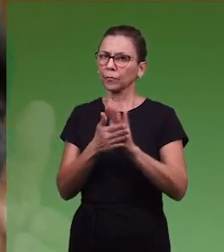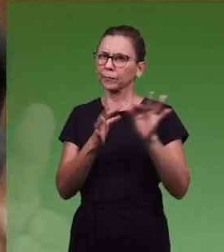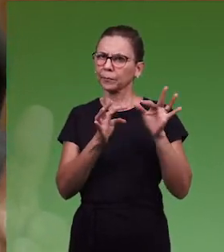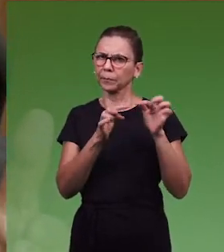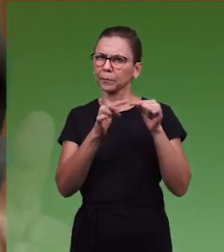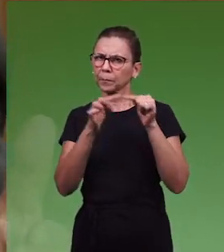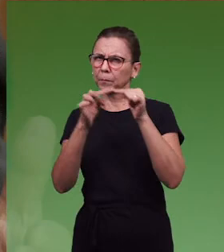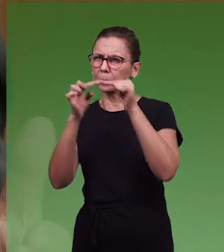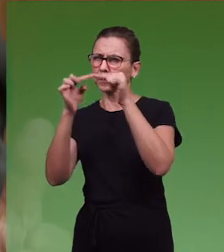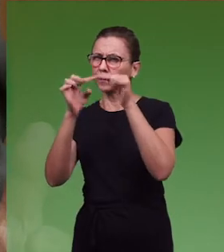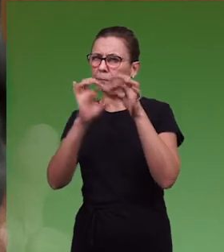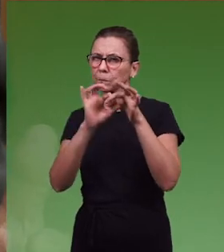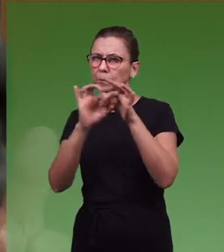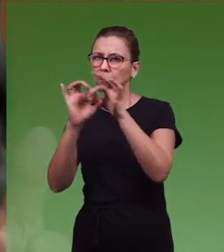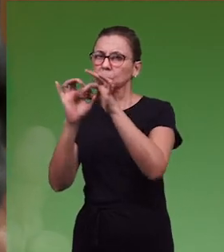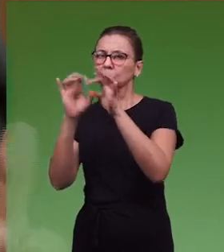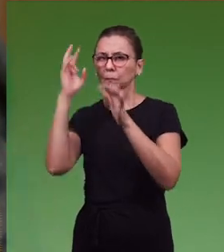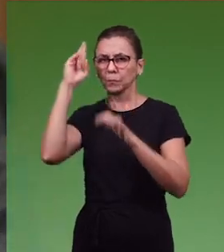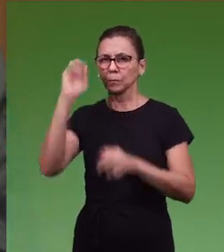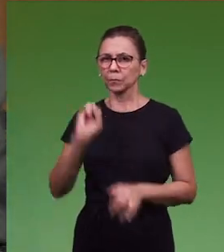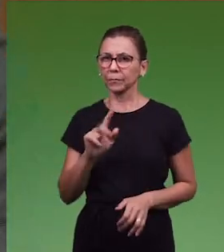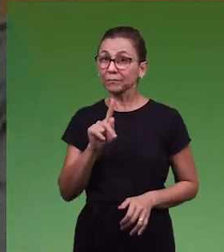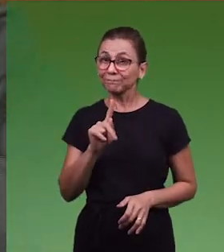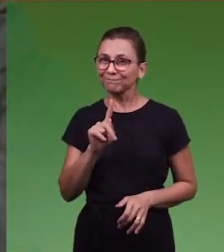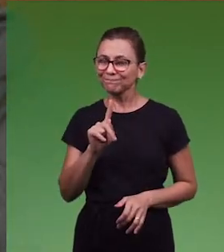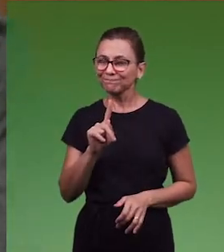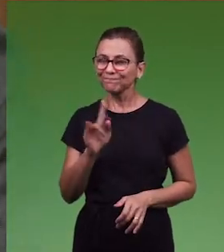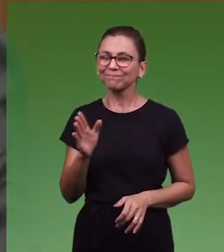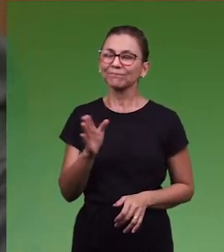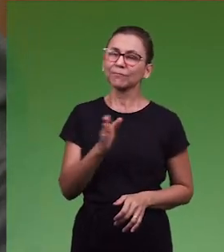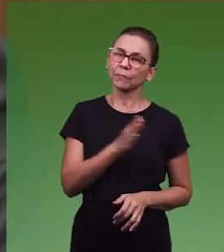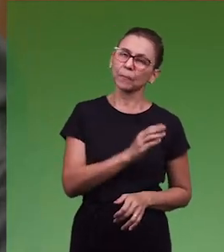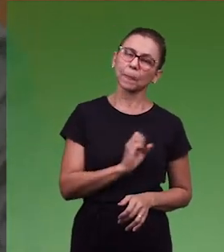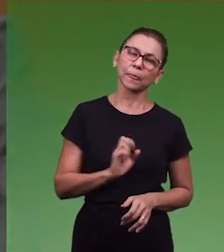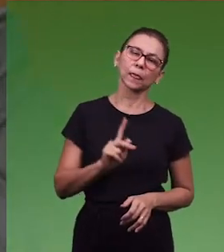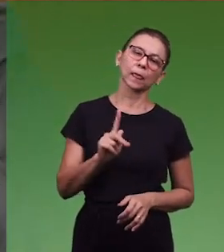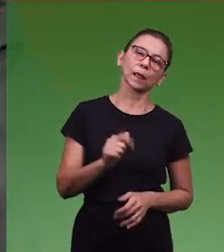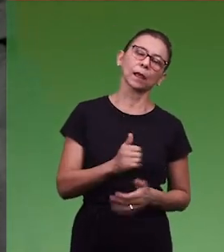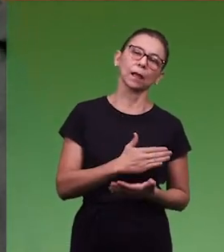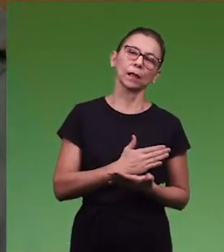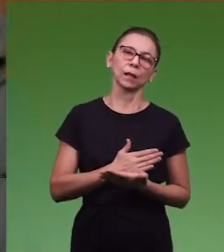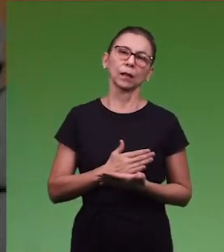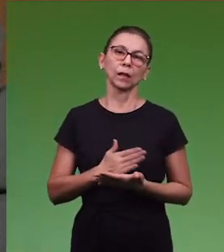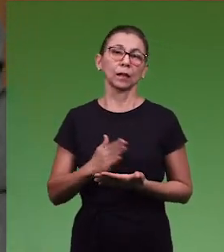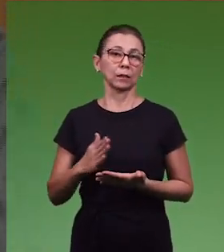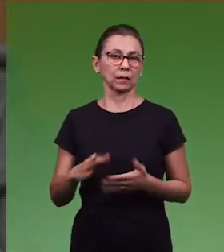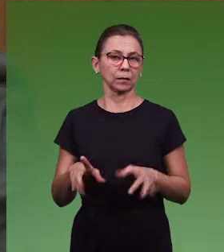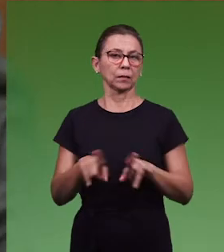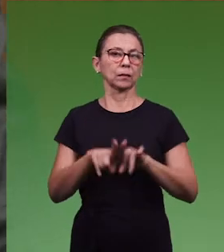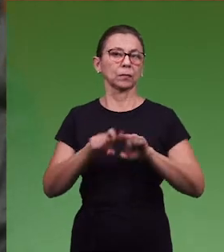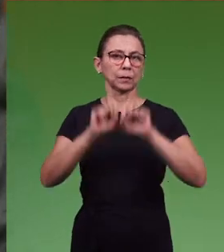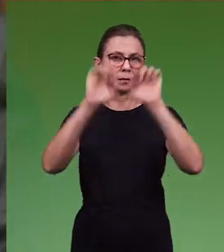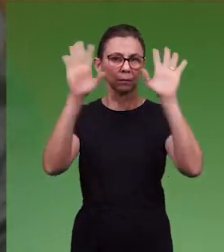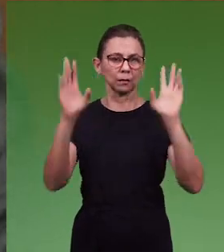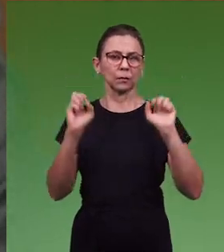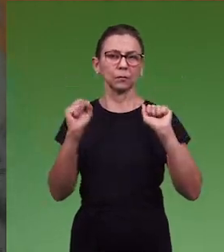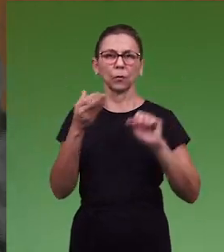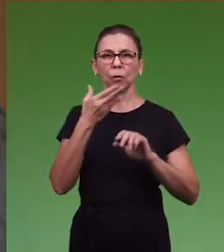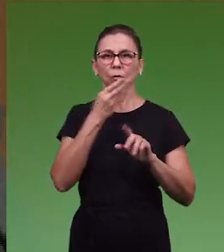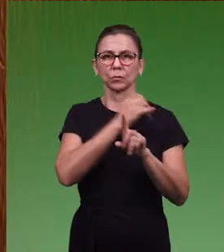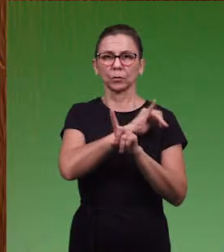com o Senhor também. Tá certo? Então o culto se processa na presença do Senhor. Claro que os profetas poderão ser